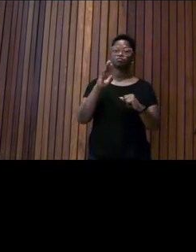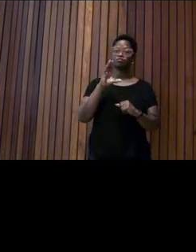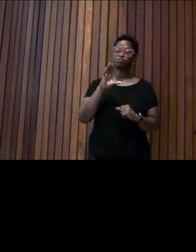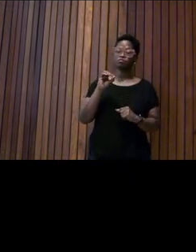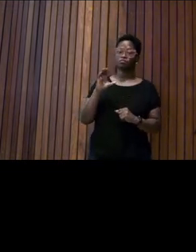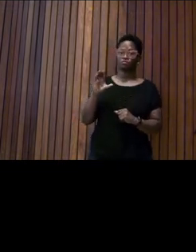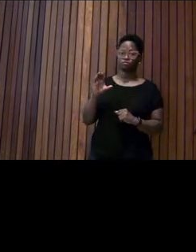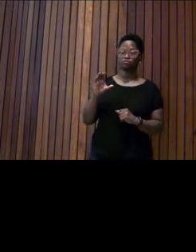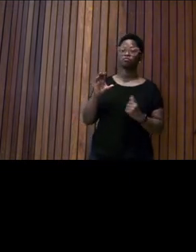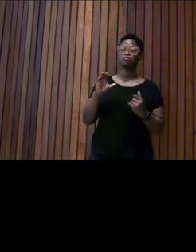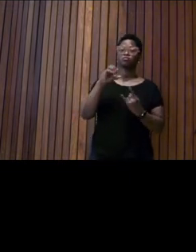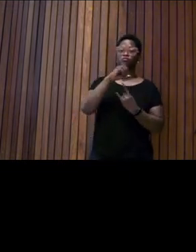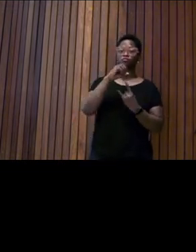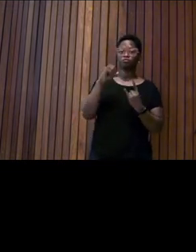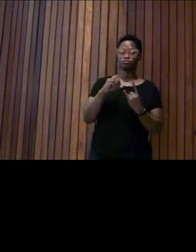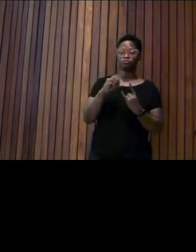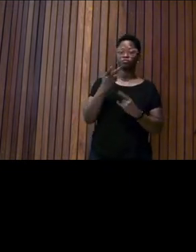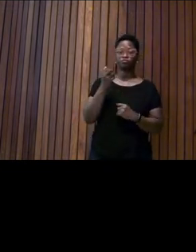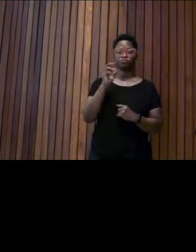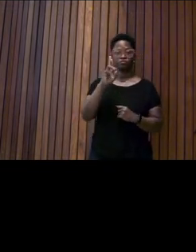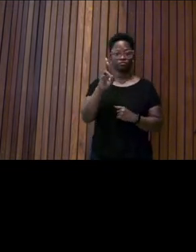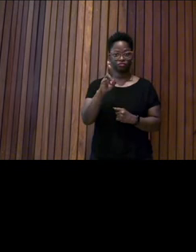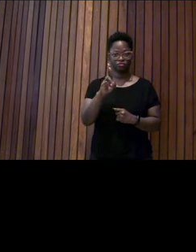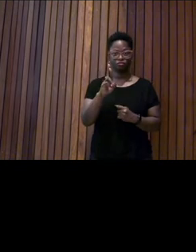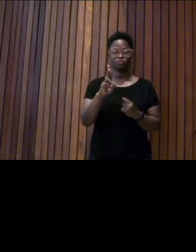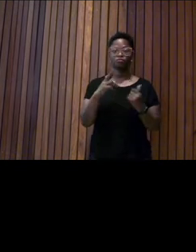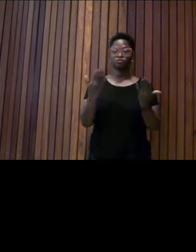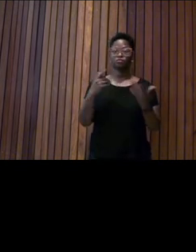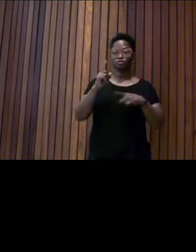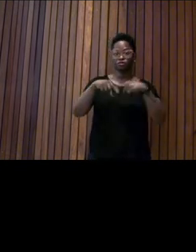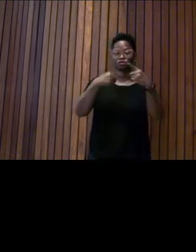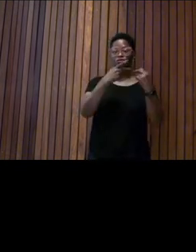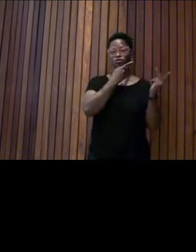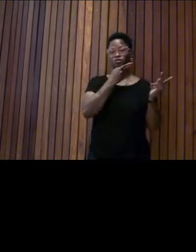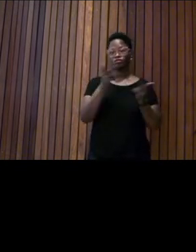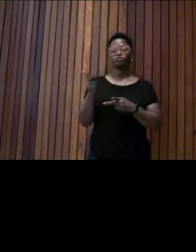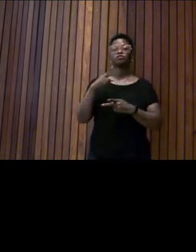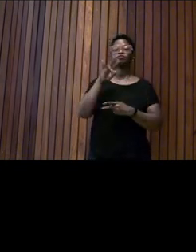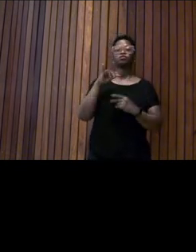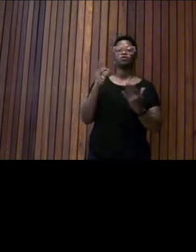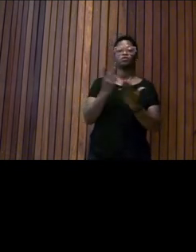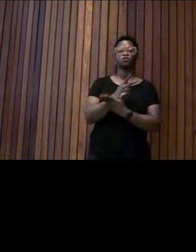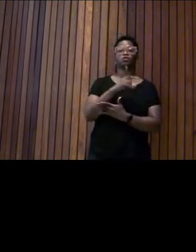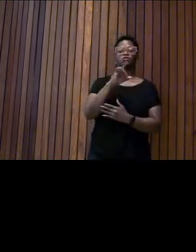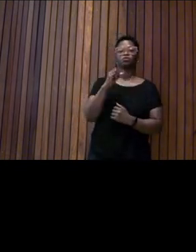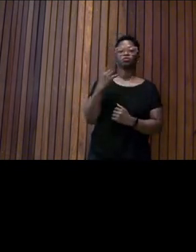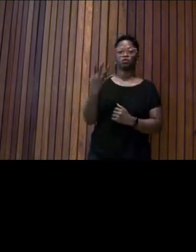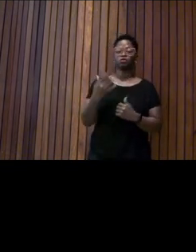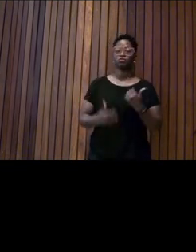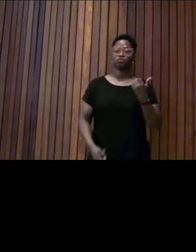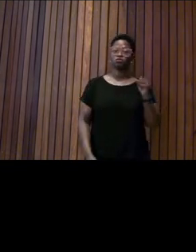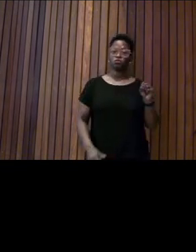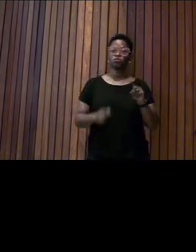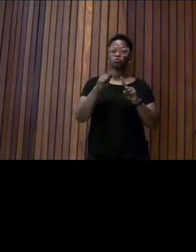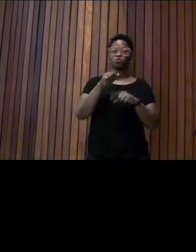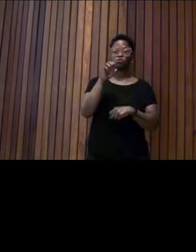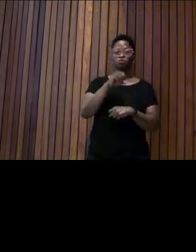Cruz, coque-fiocruz.br, e as próximas visitas acontecerão nos dias 4 e 18 de